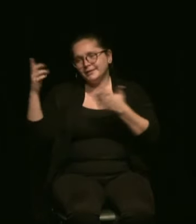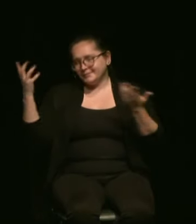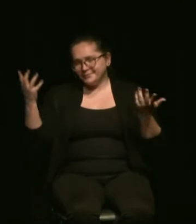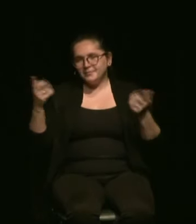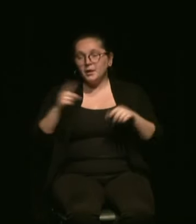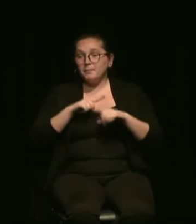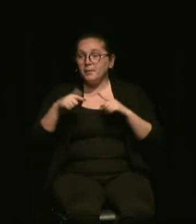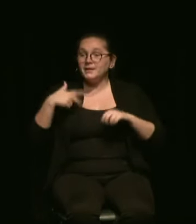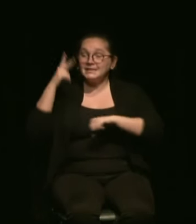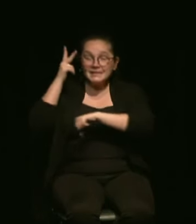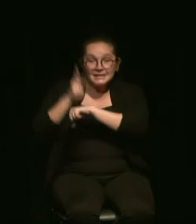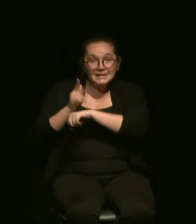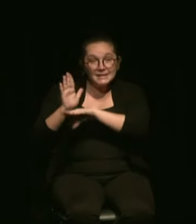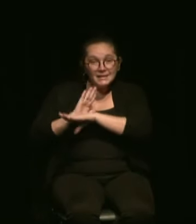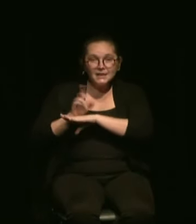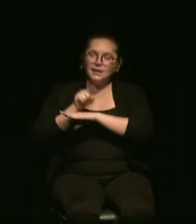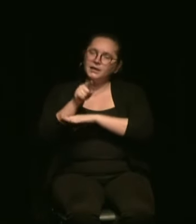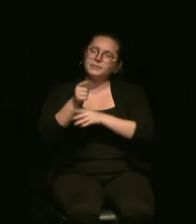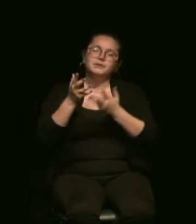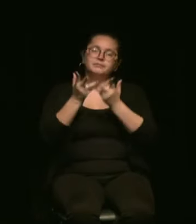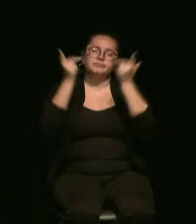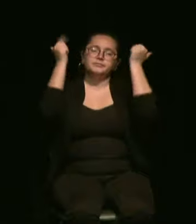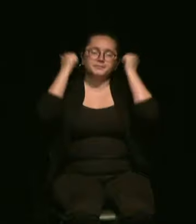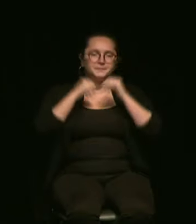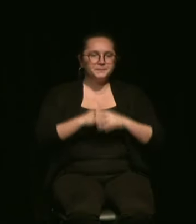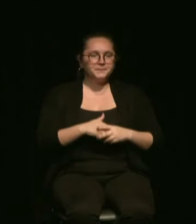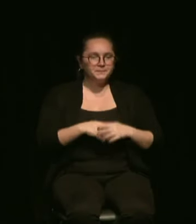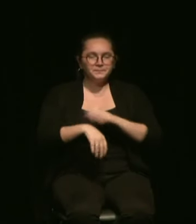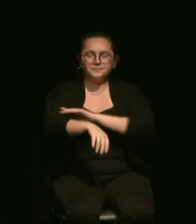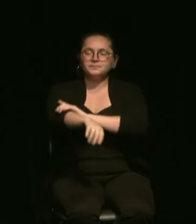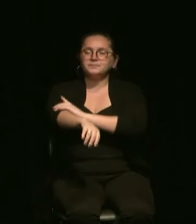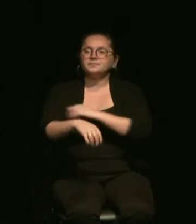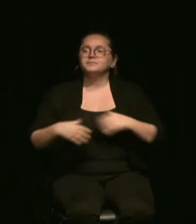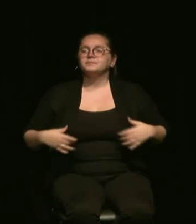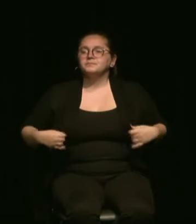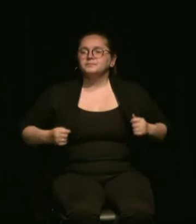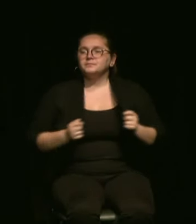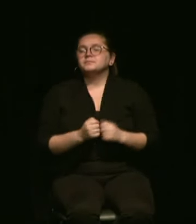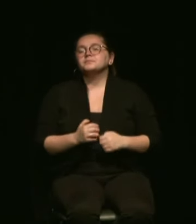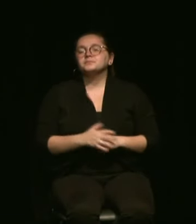no cinema ele era glorioso. Ô, João,